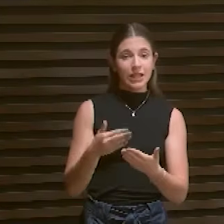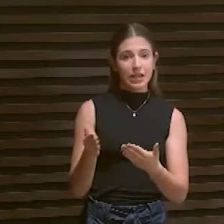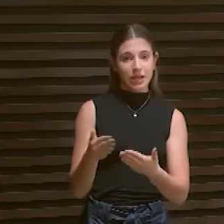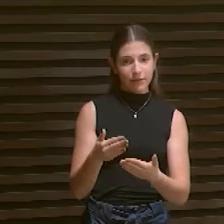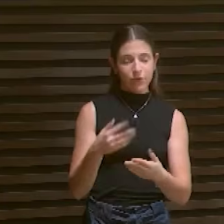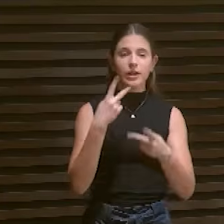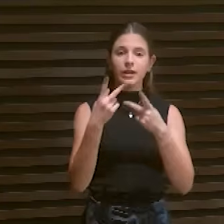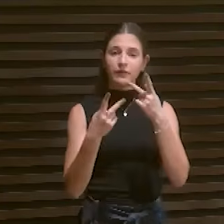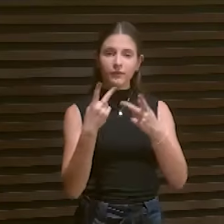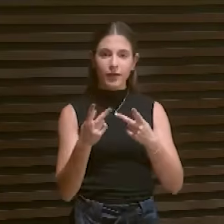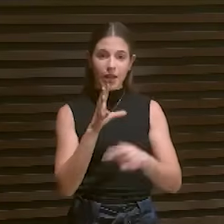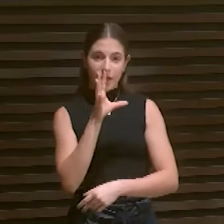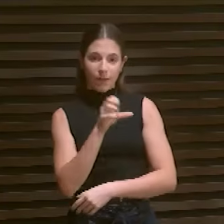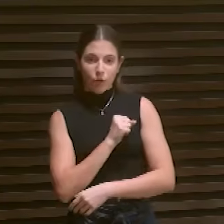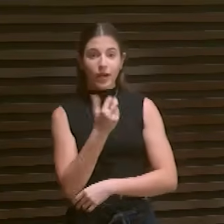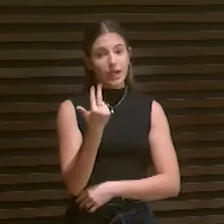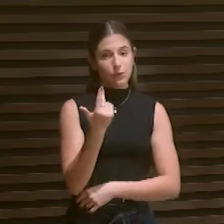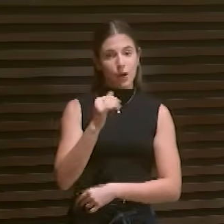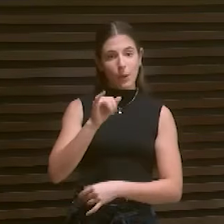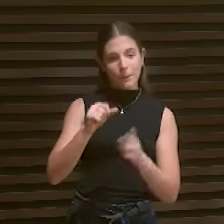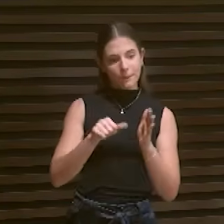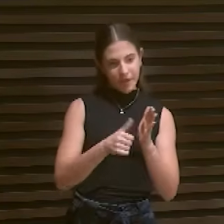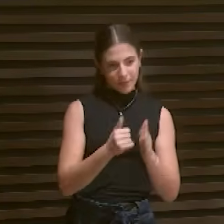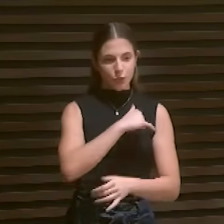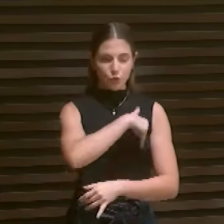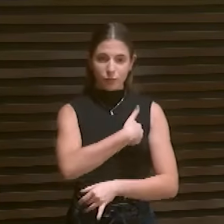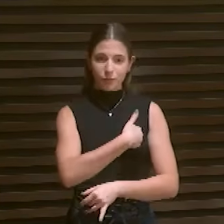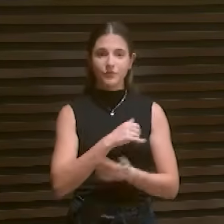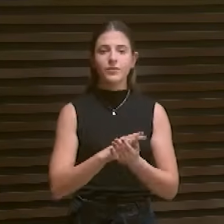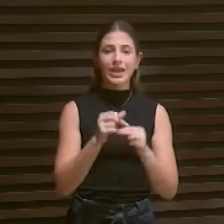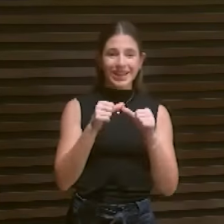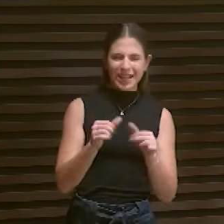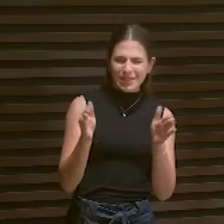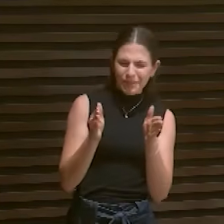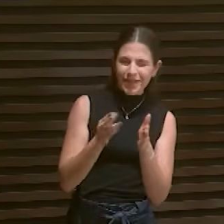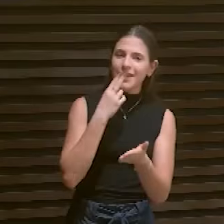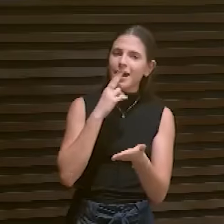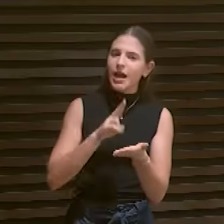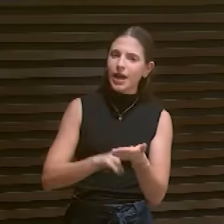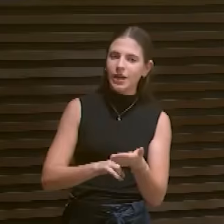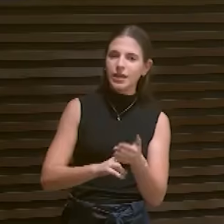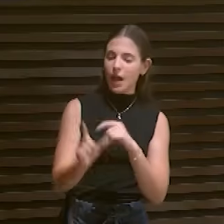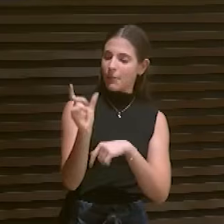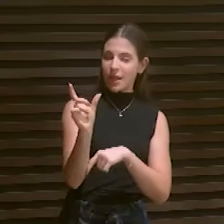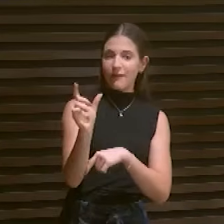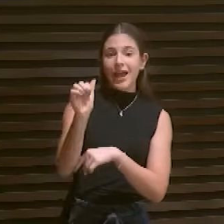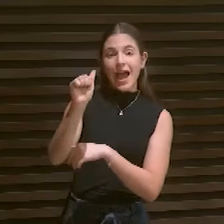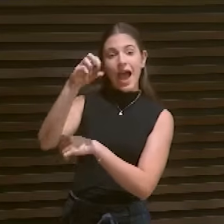sobre amor como em 1 João. E nessa pequena carta, a palavra amor, bem como os